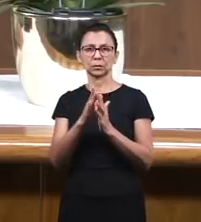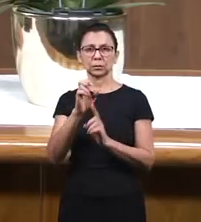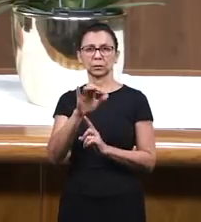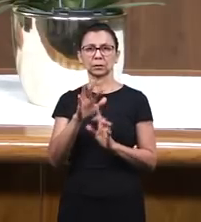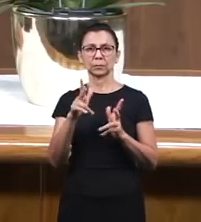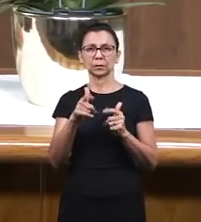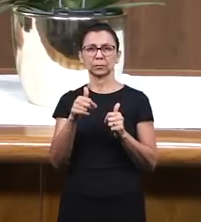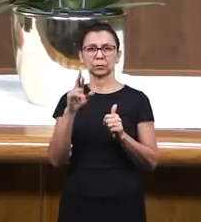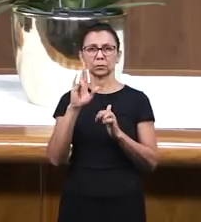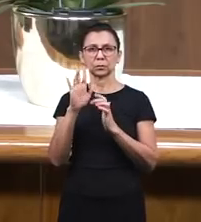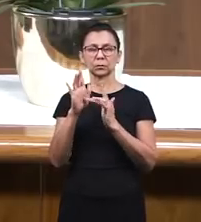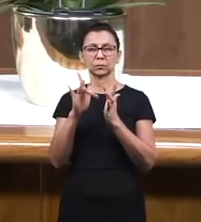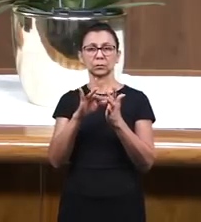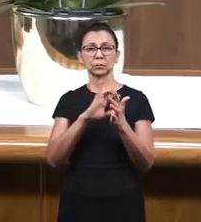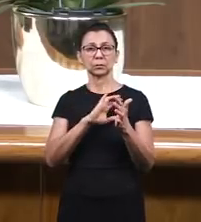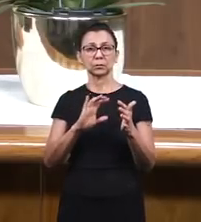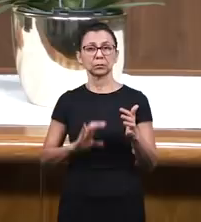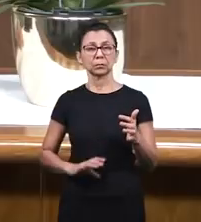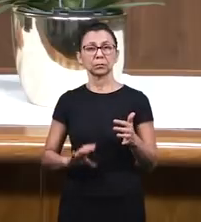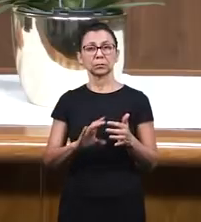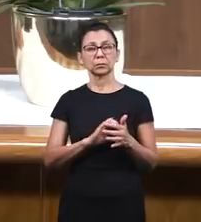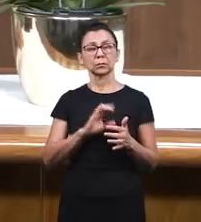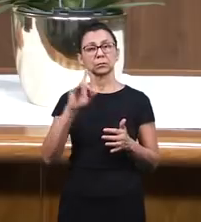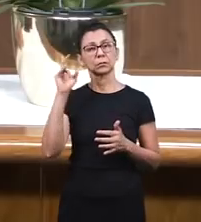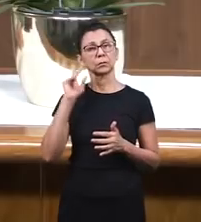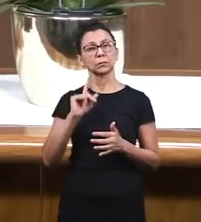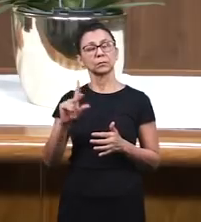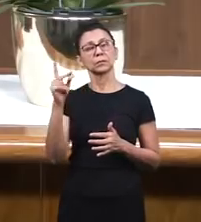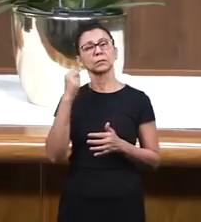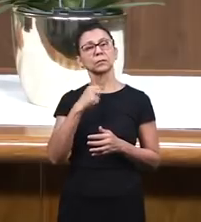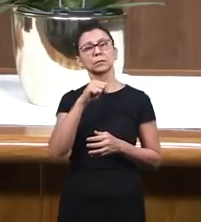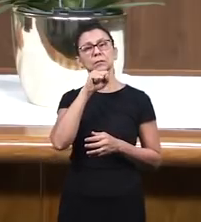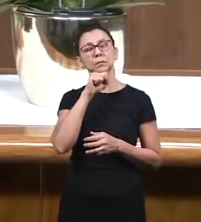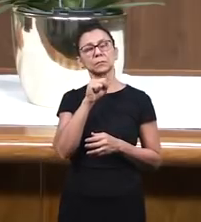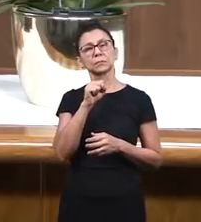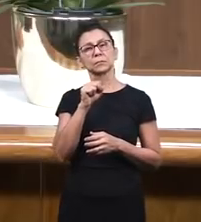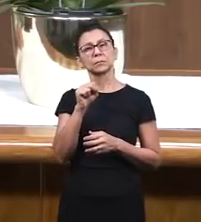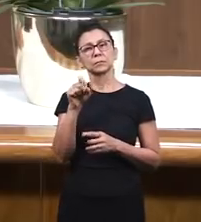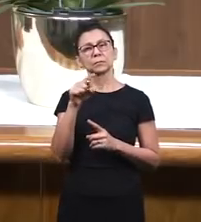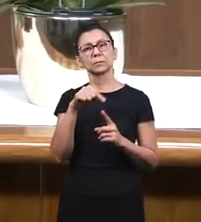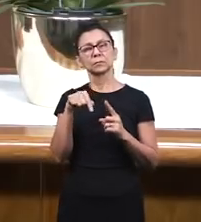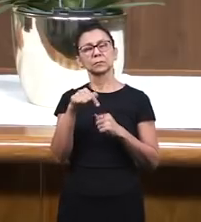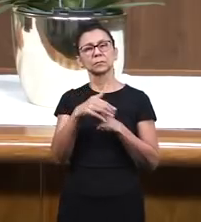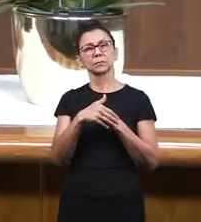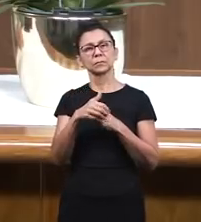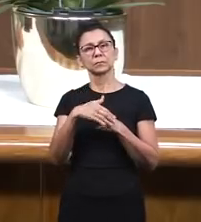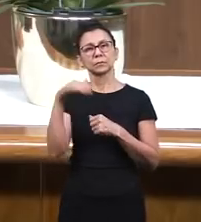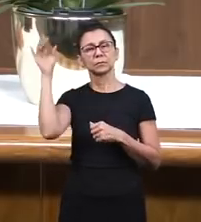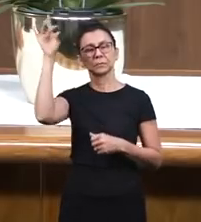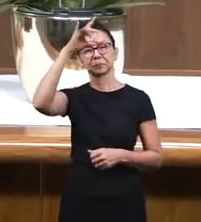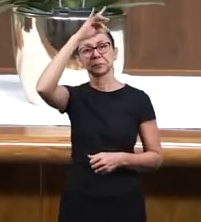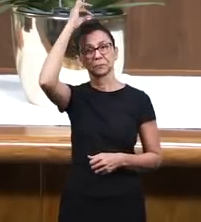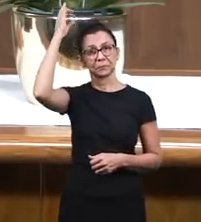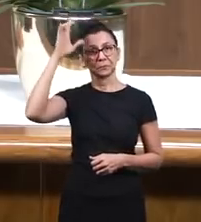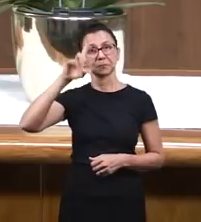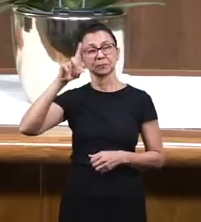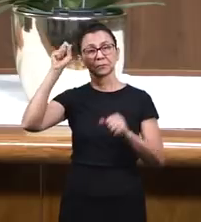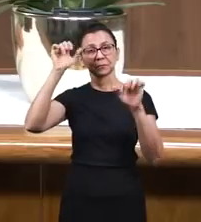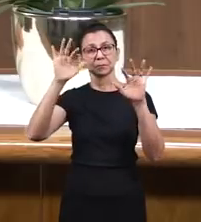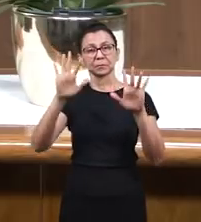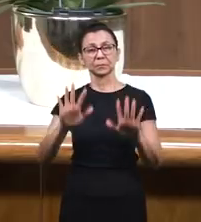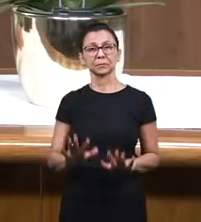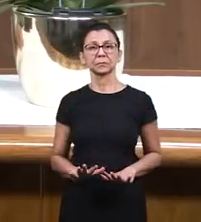dizemos que a graça maravilhosa do Senhor e Salvador Jesus Cristo, o amor de Deus, o nosso eterno Pai, as doces, santas e ternas consolações do Espírito